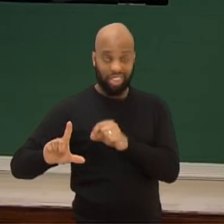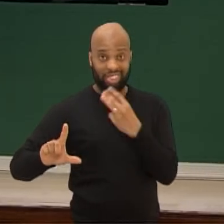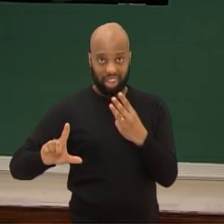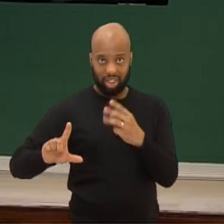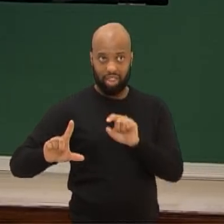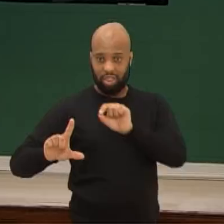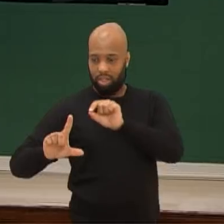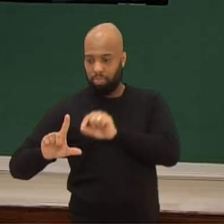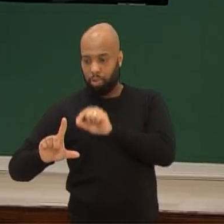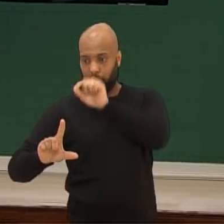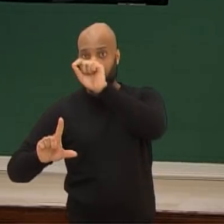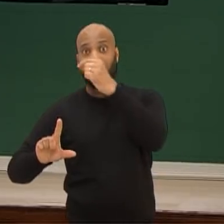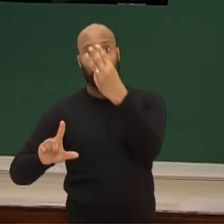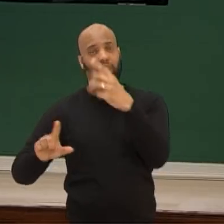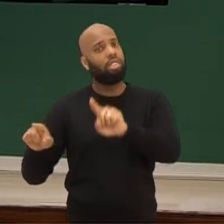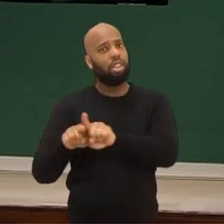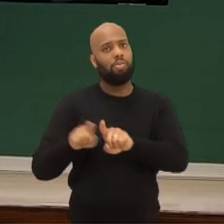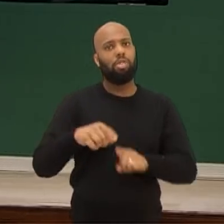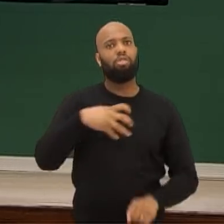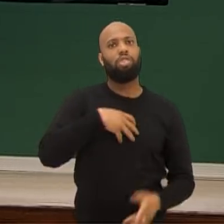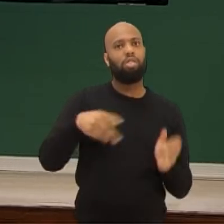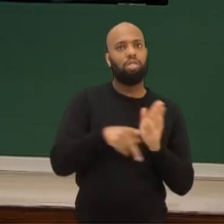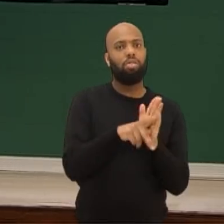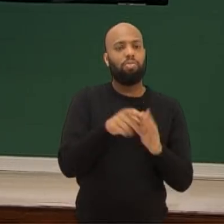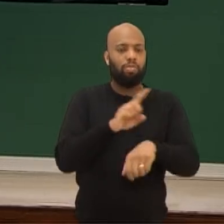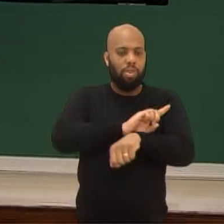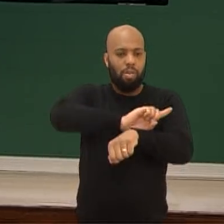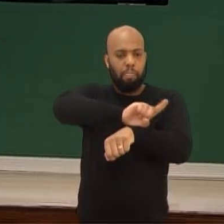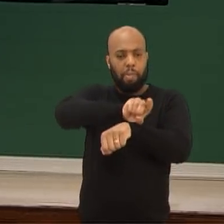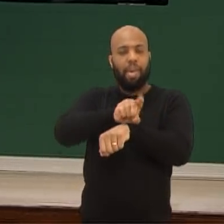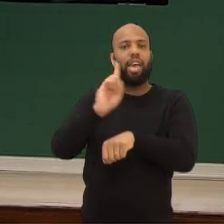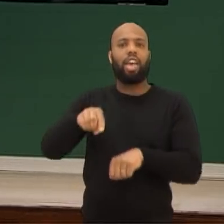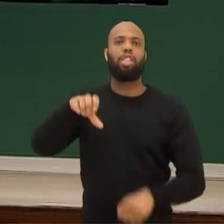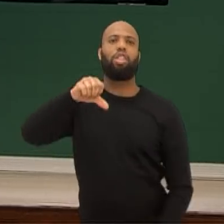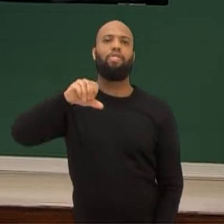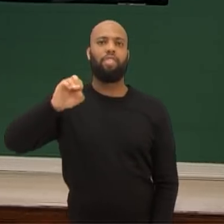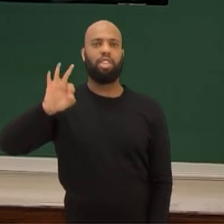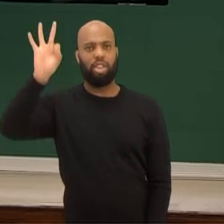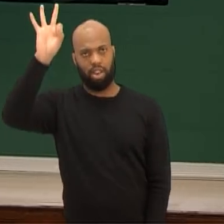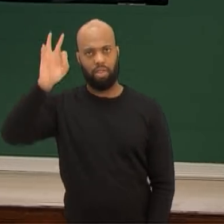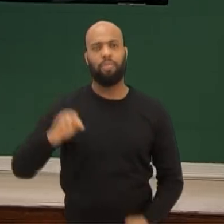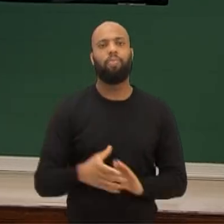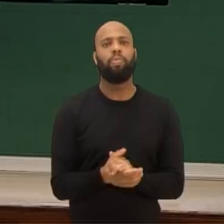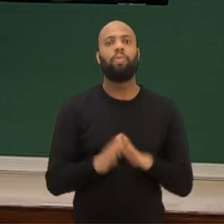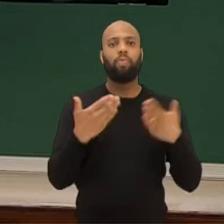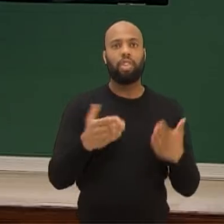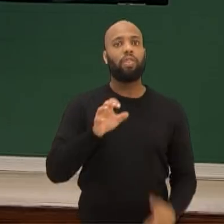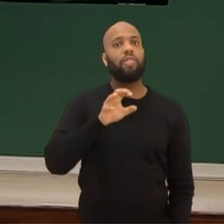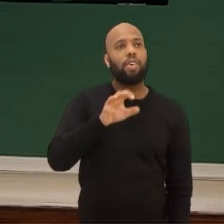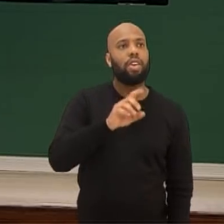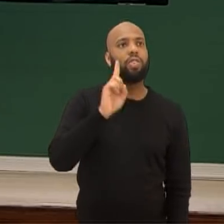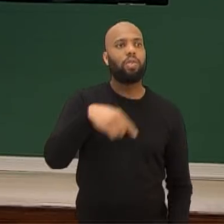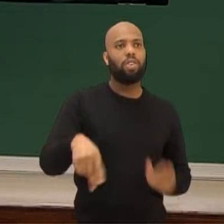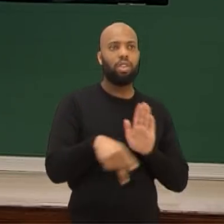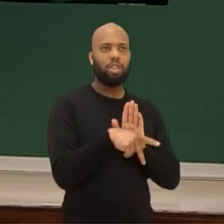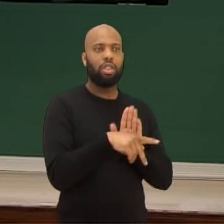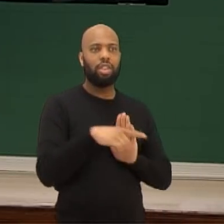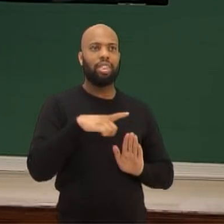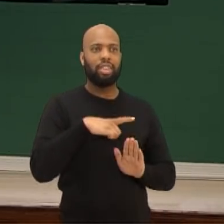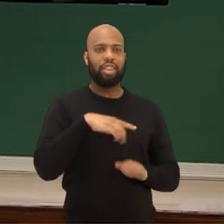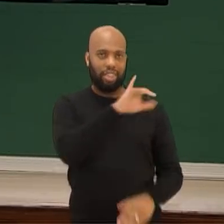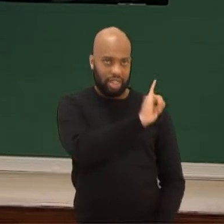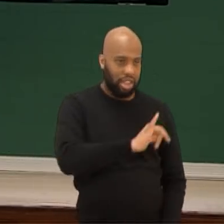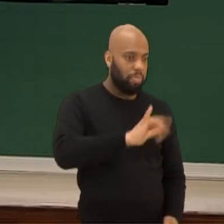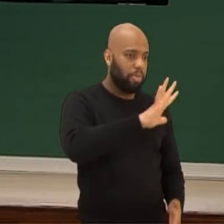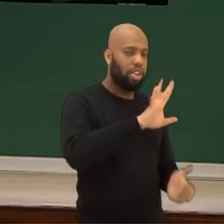e ela é girada no sentido horário em 90 graus. Os 90 graus é entre a